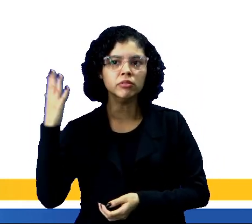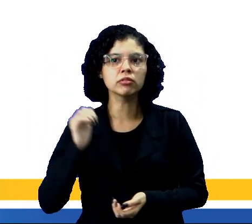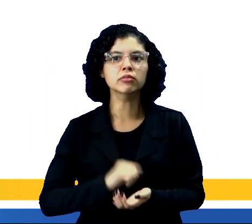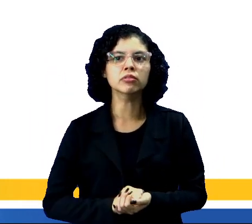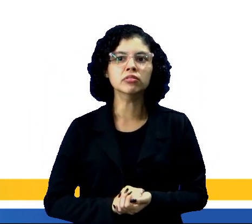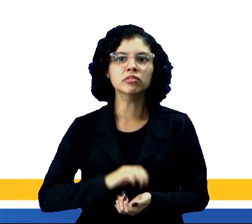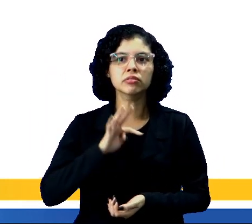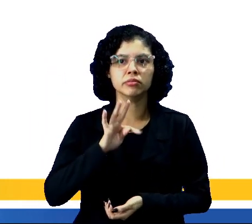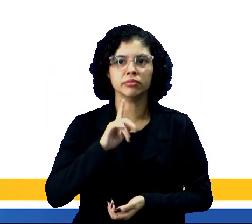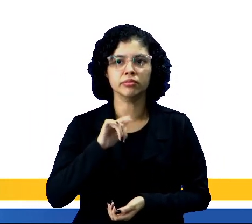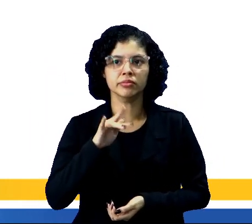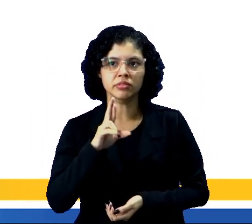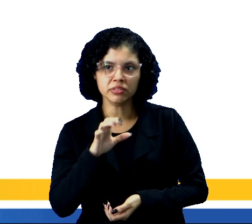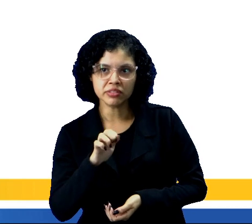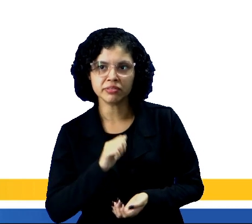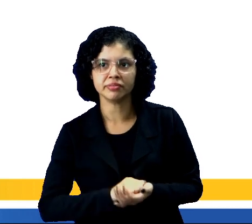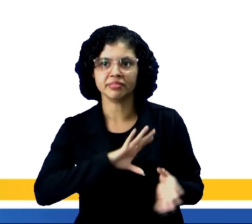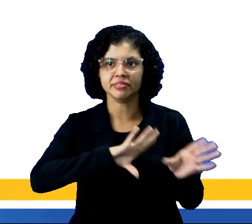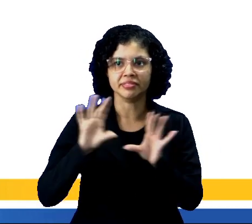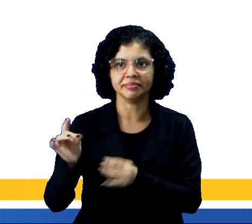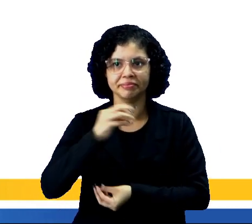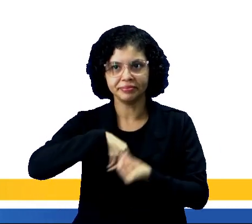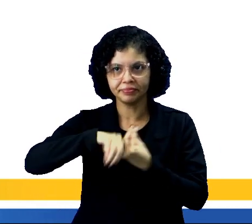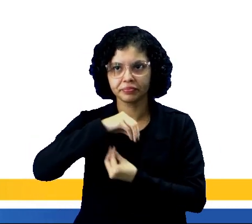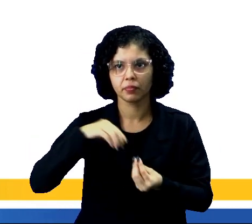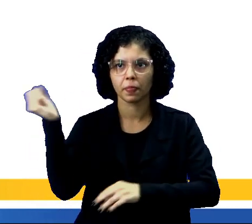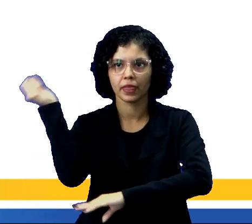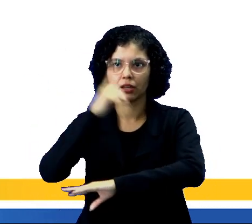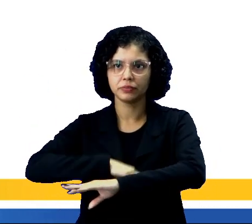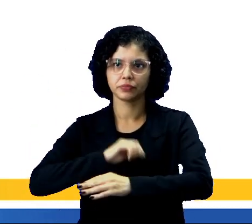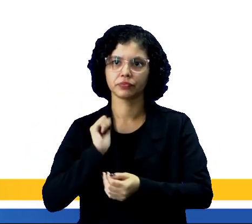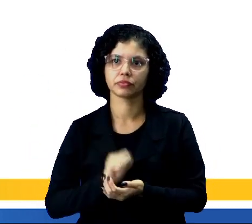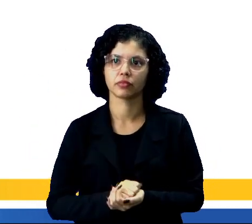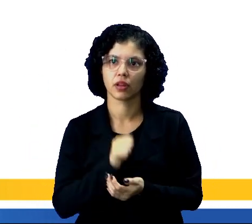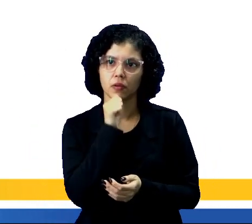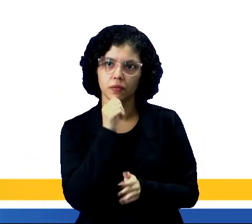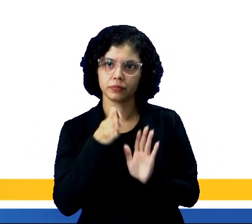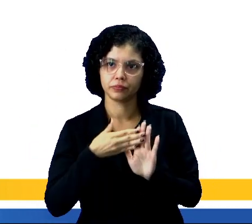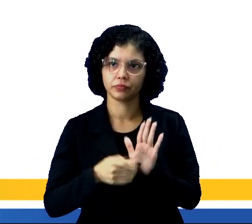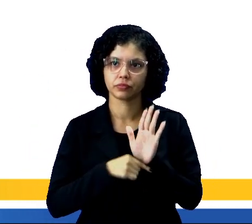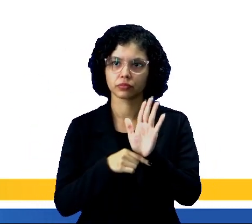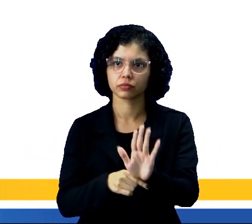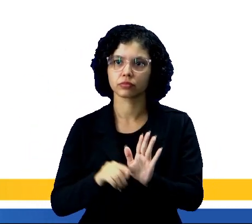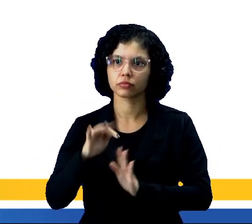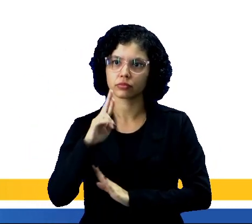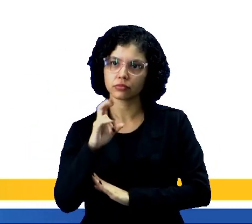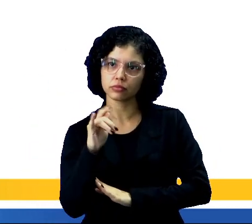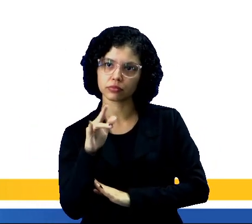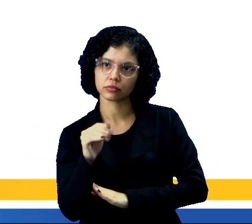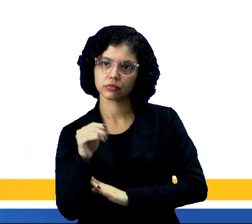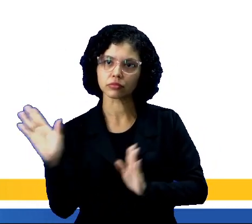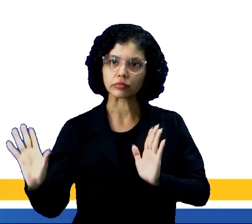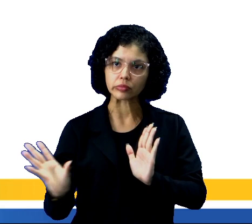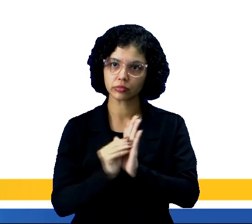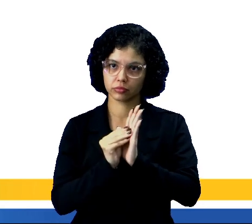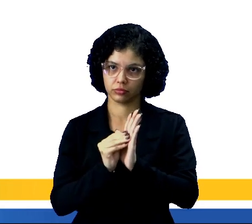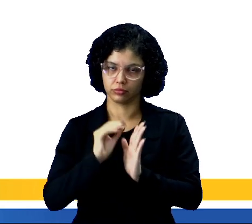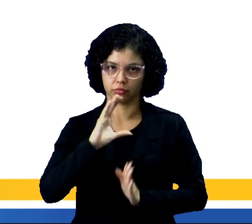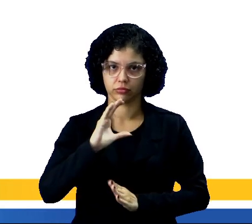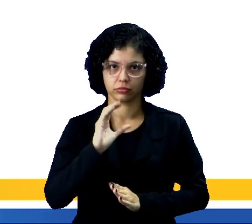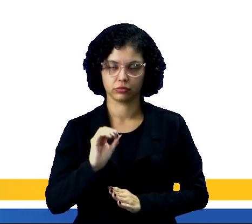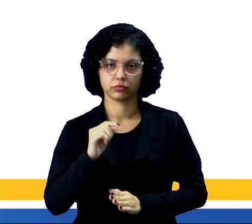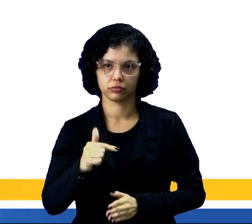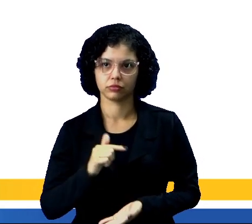e acontece na membrana do tilacoide, através das reações luminosas que promove no estroma e no cloroplasto a fixação